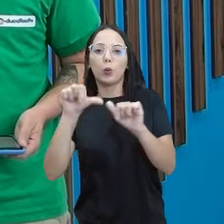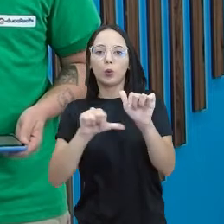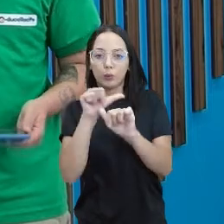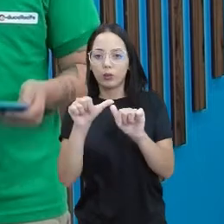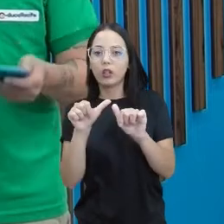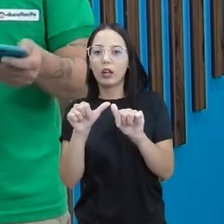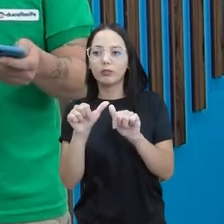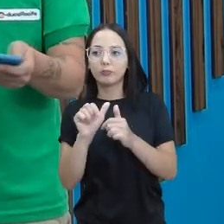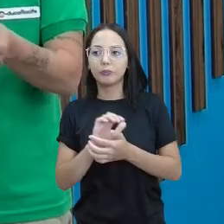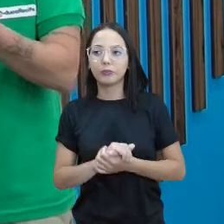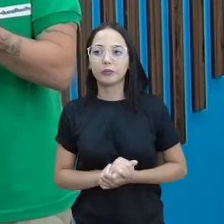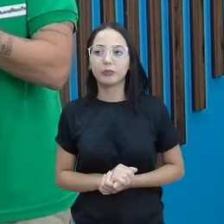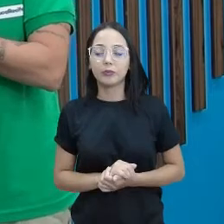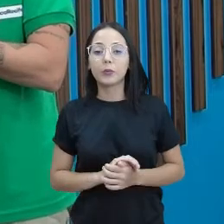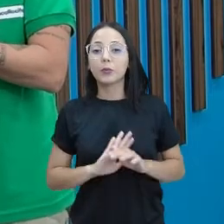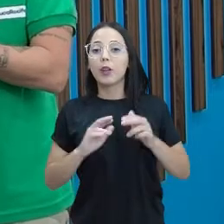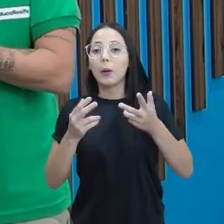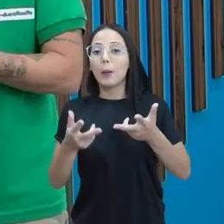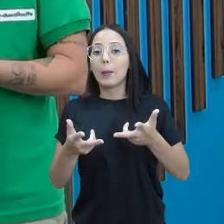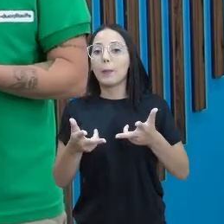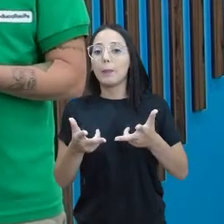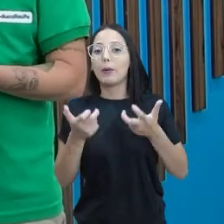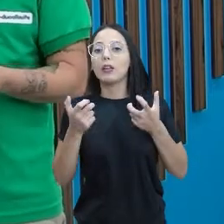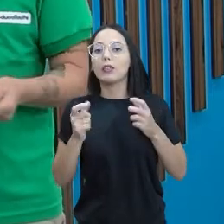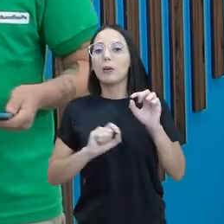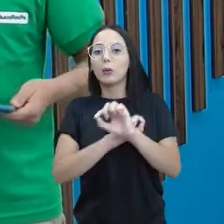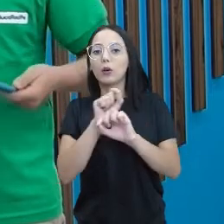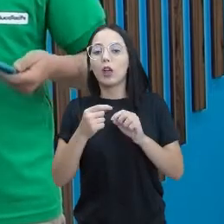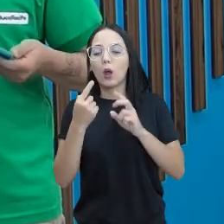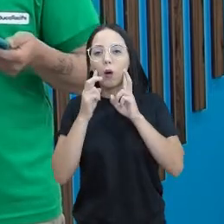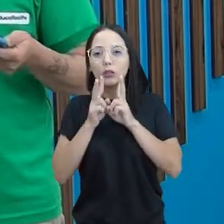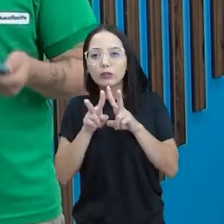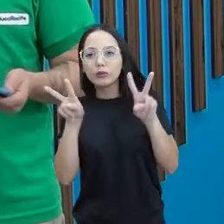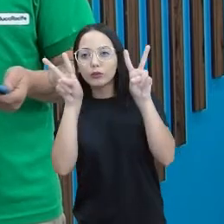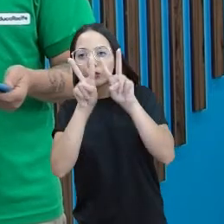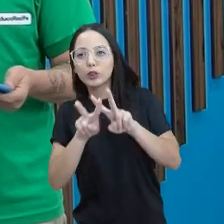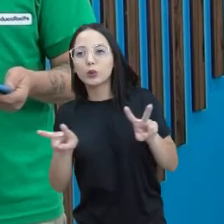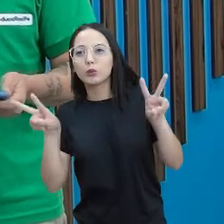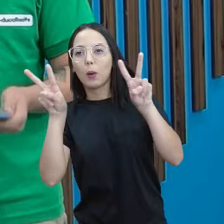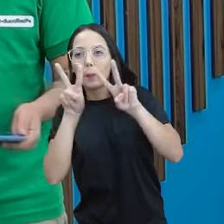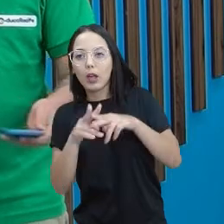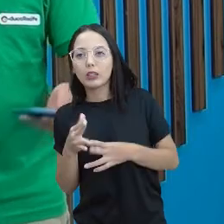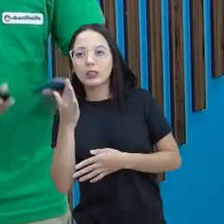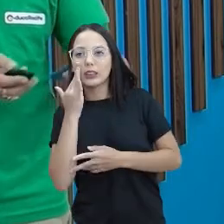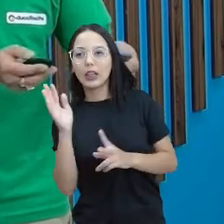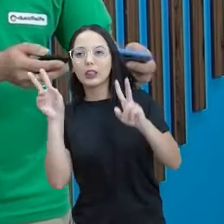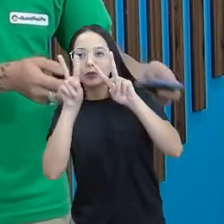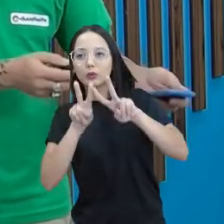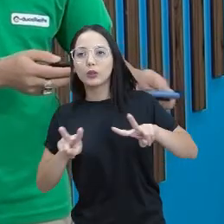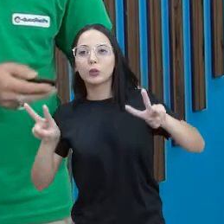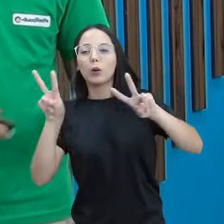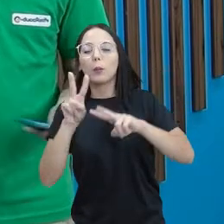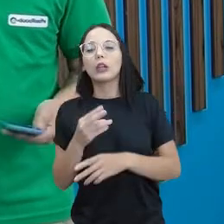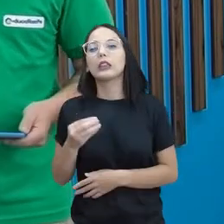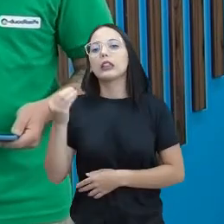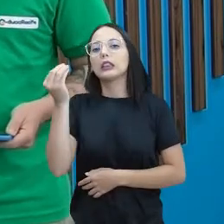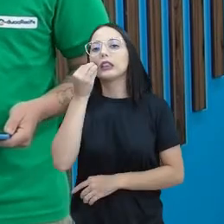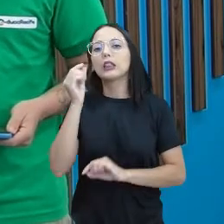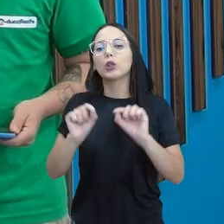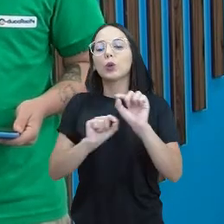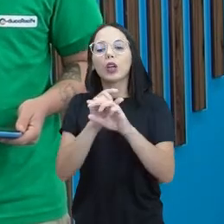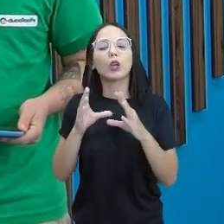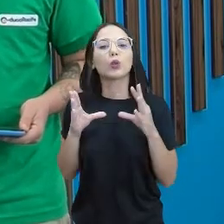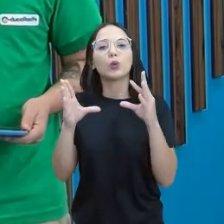tá certo? Então, percebe bem, grava visualmente isso daí, tá certo? E tenta levar isso para todas